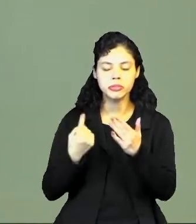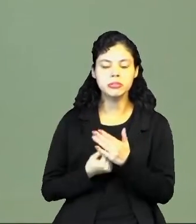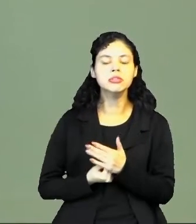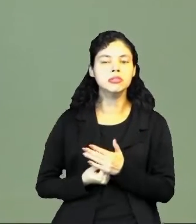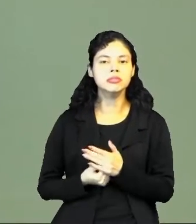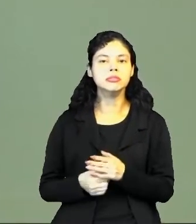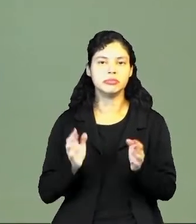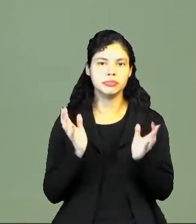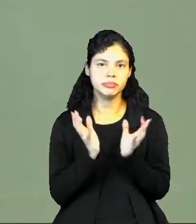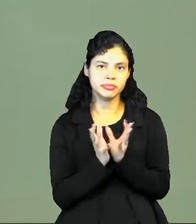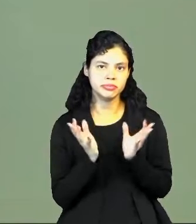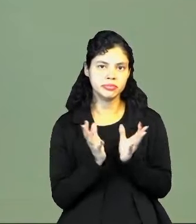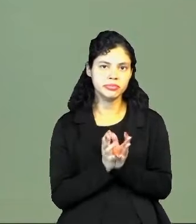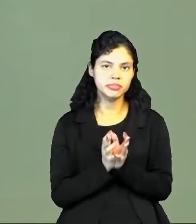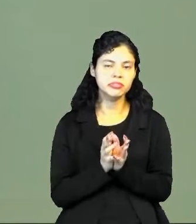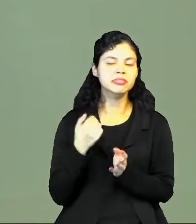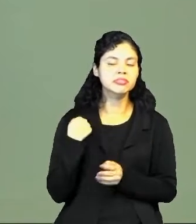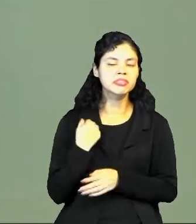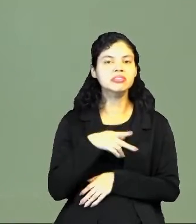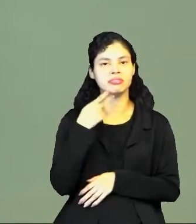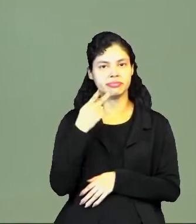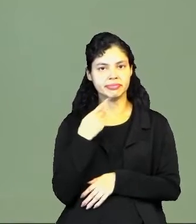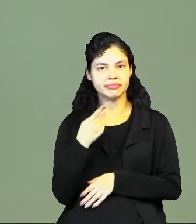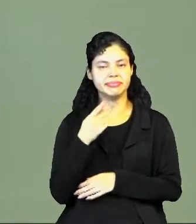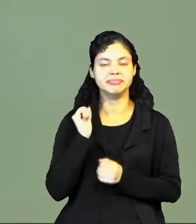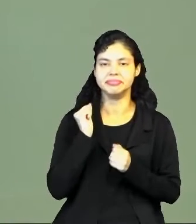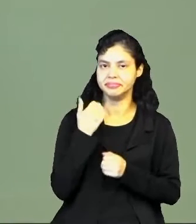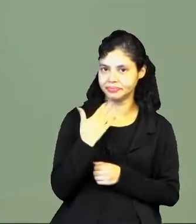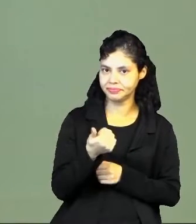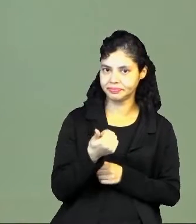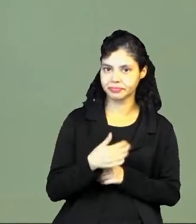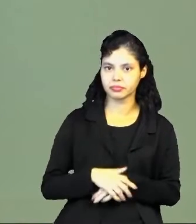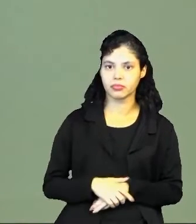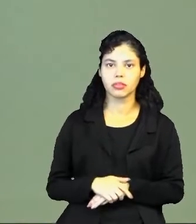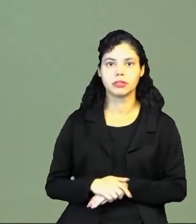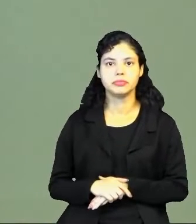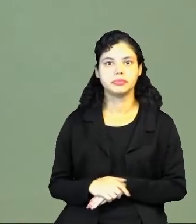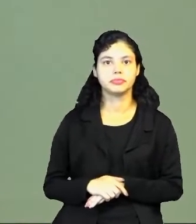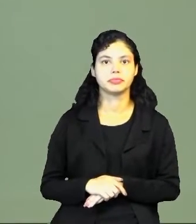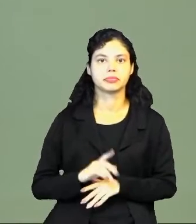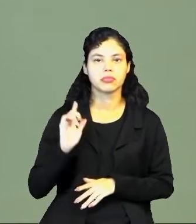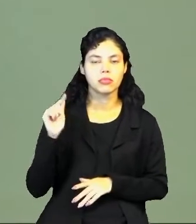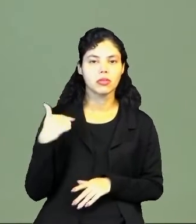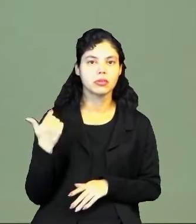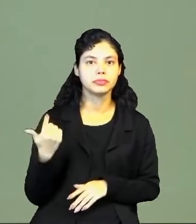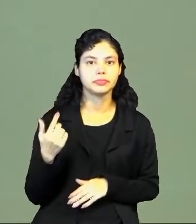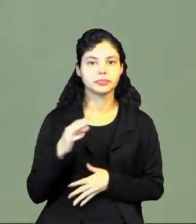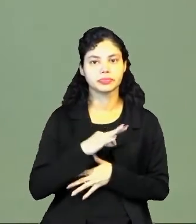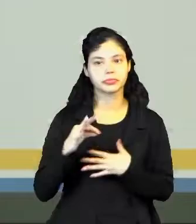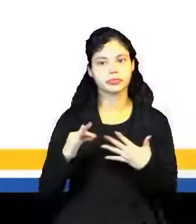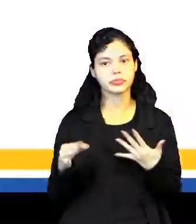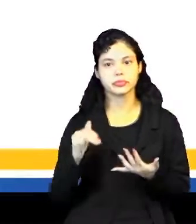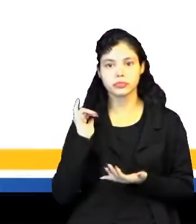incluindo no grupo ali que eu estou citando, tá bom? Vamos ver o outro tipo de narrador aí na telinha, vamos